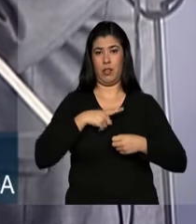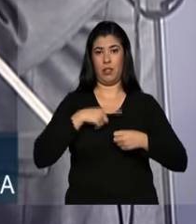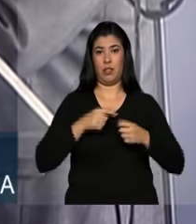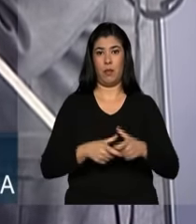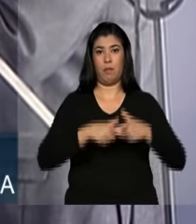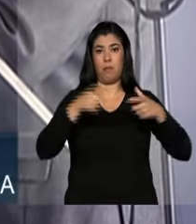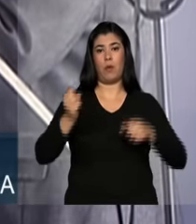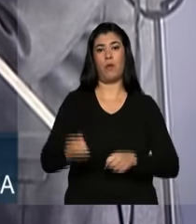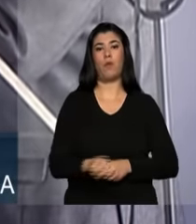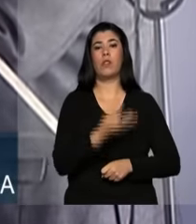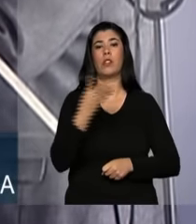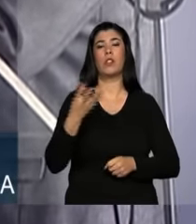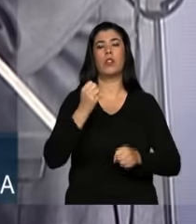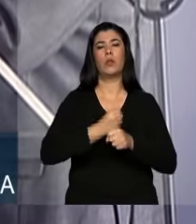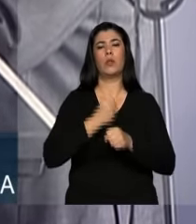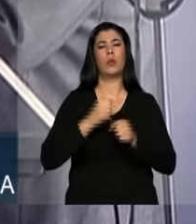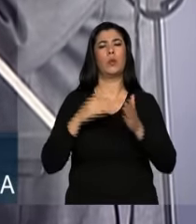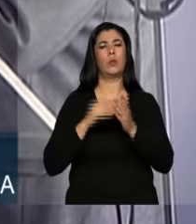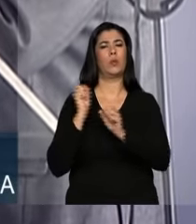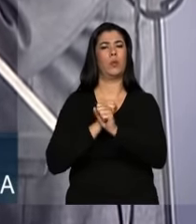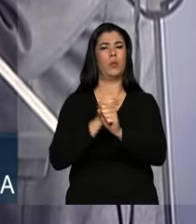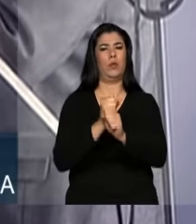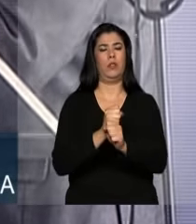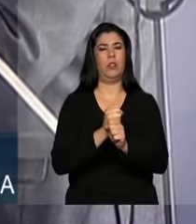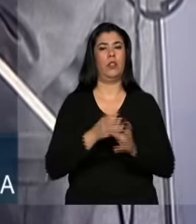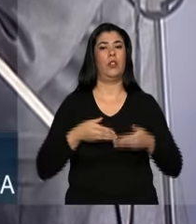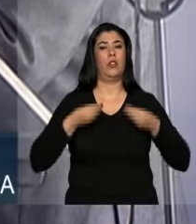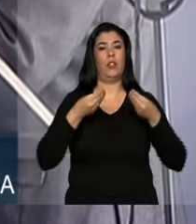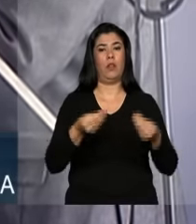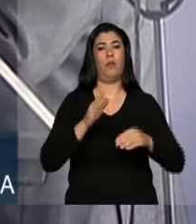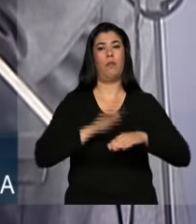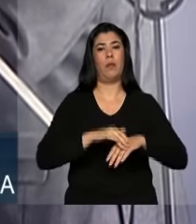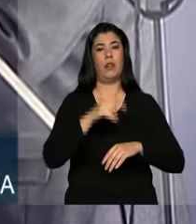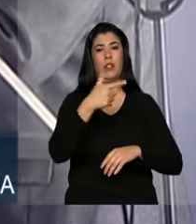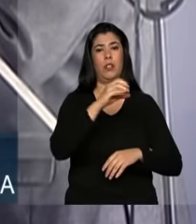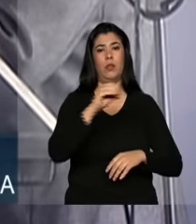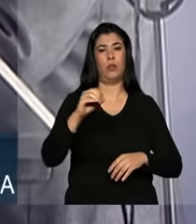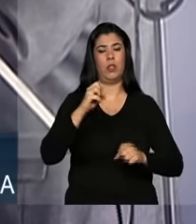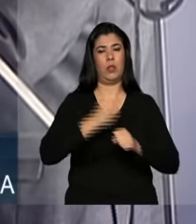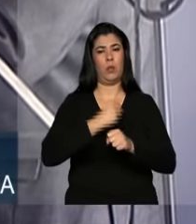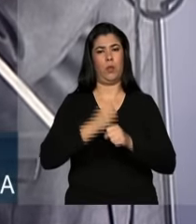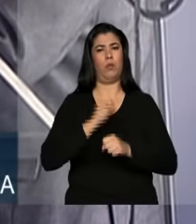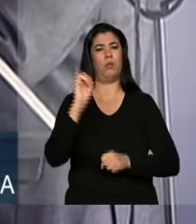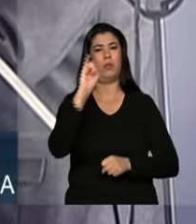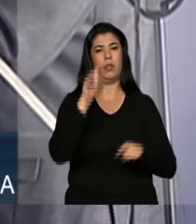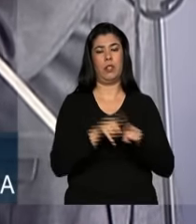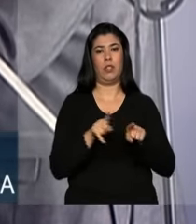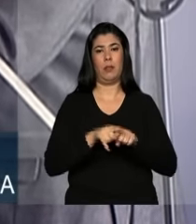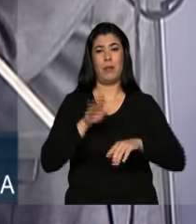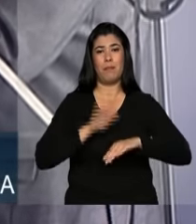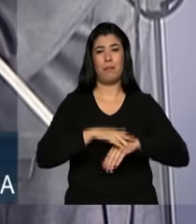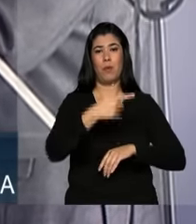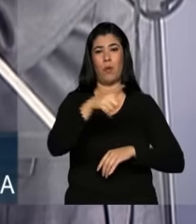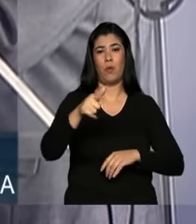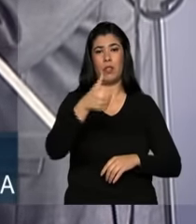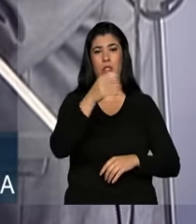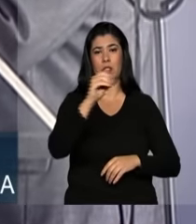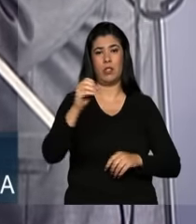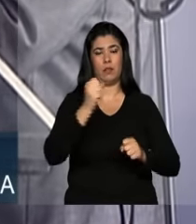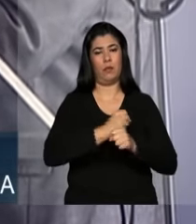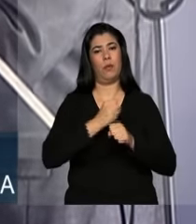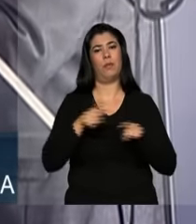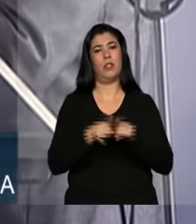de obras da sua história. Já entregamos mais de 200 obras importantes, temos hoje mais de 100 obras